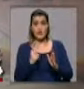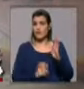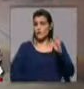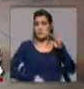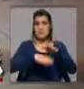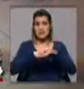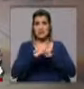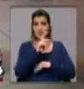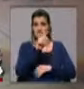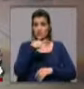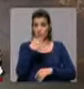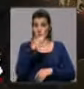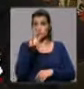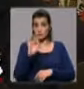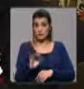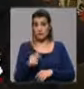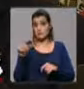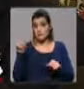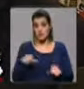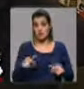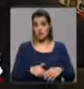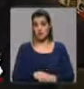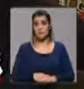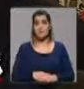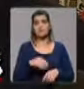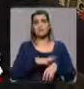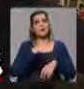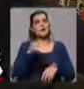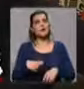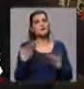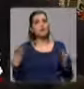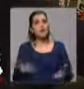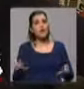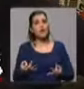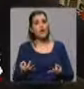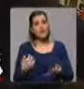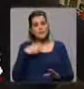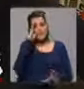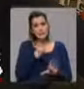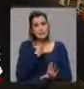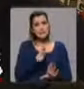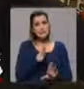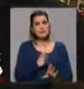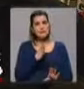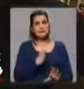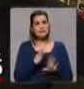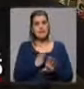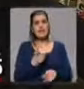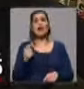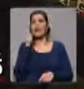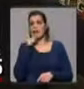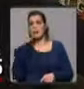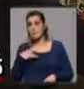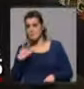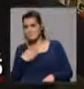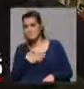nos 16,2%. Penso que foi fruto da capacidade, da resiliência dos nossos empregadores, dos nossos